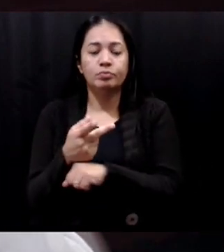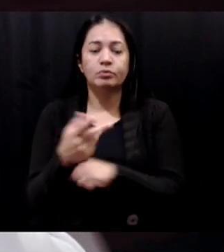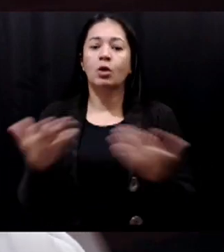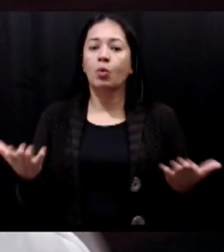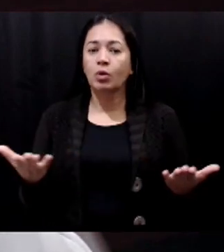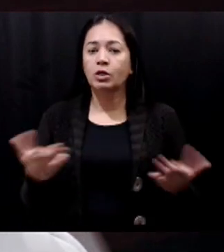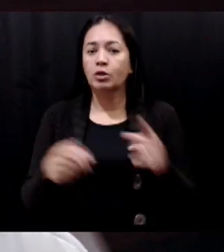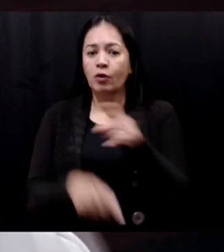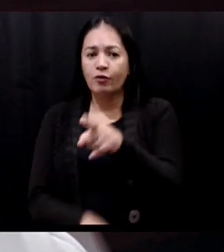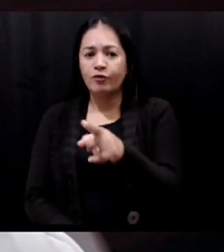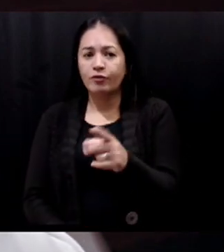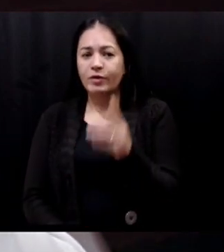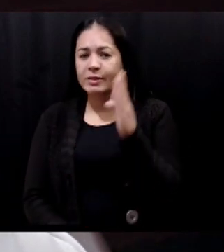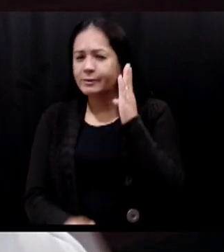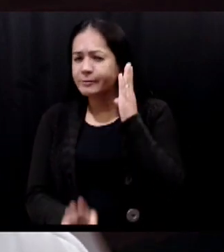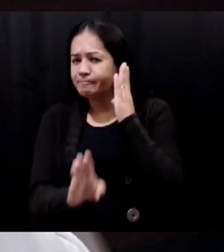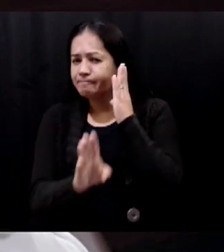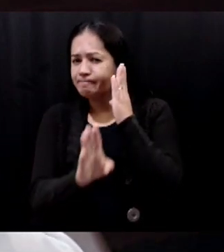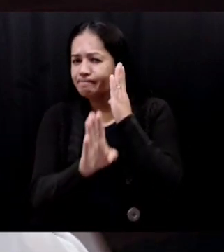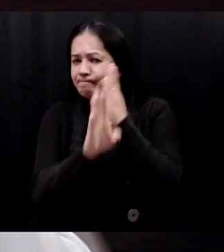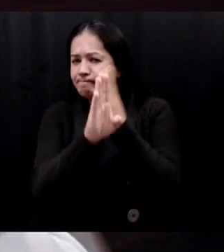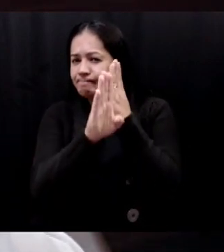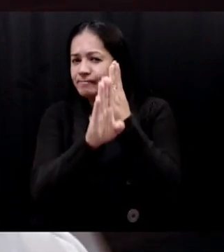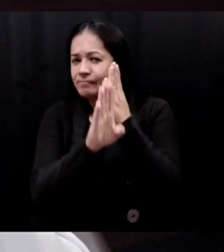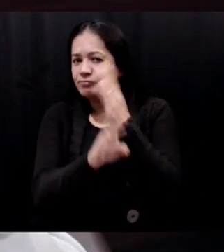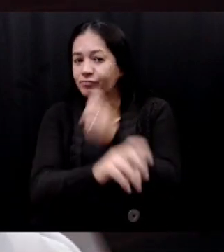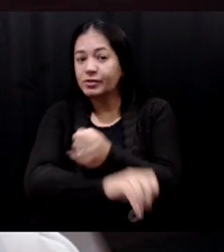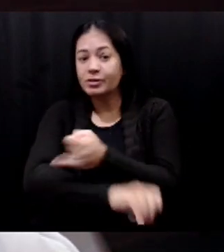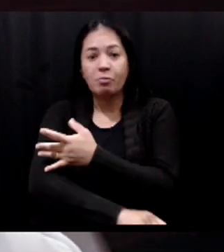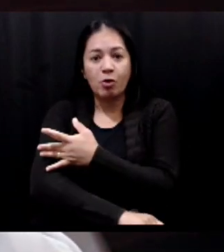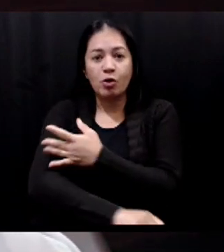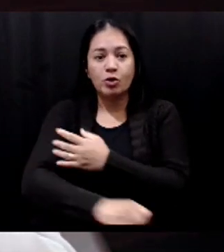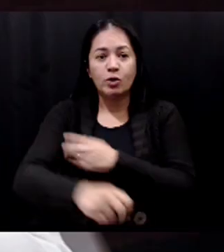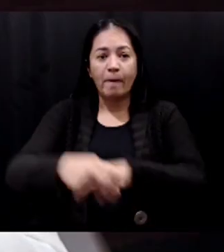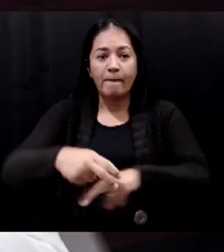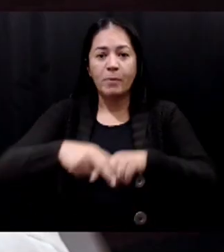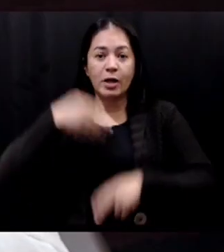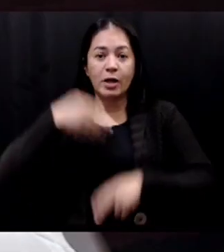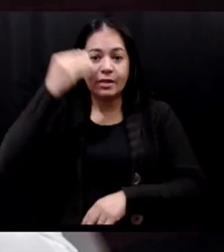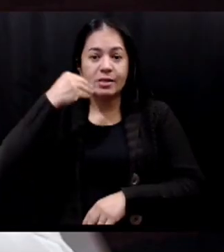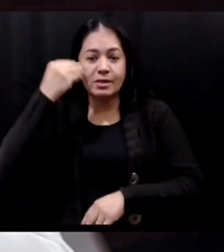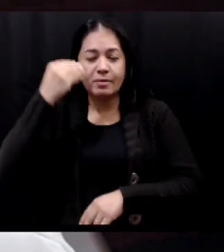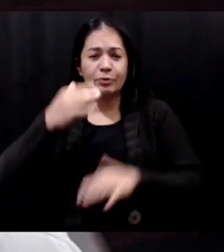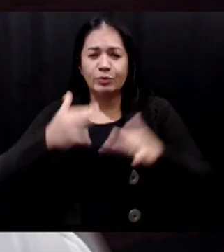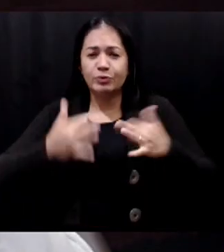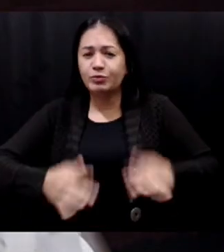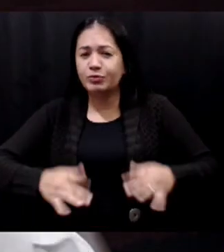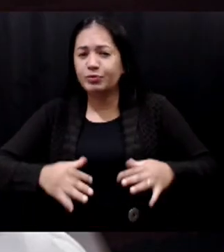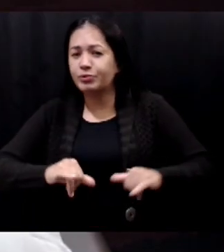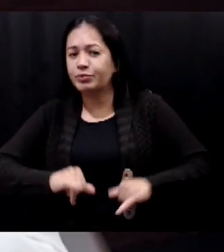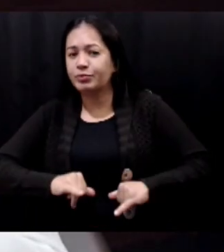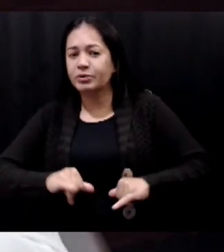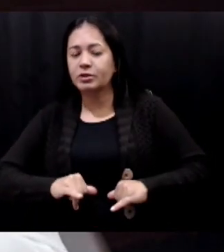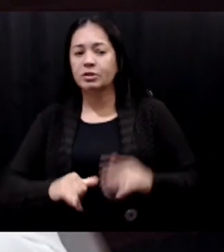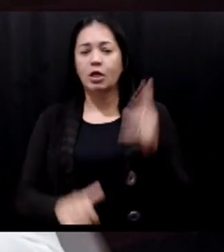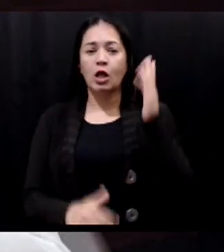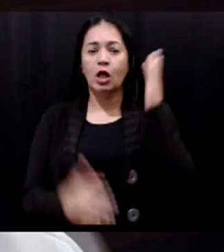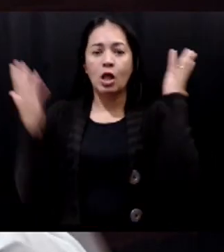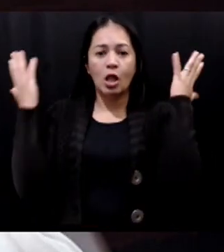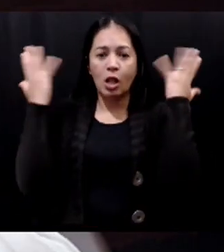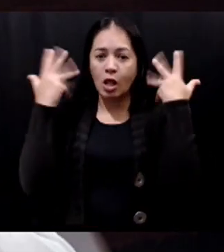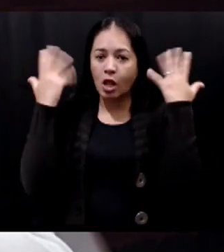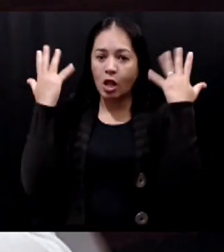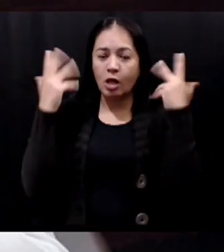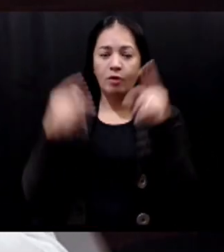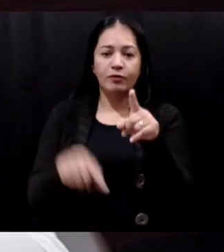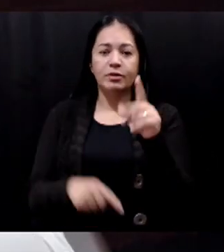desperta gatilhos emocionais através de experiências dolorosas, naturalmente que você vai buscar,